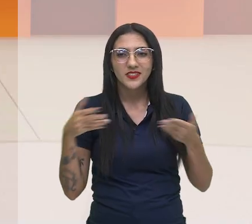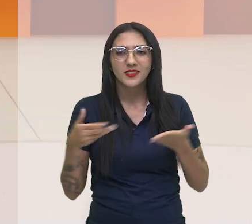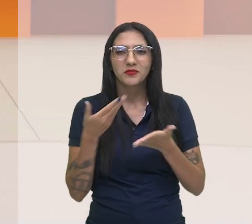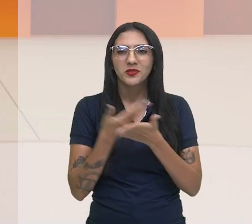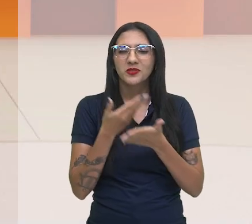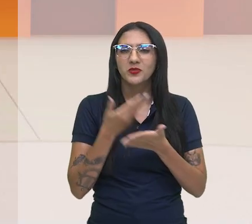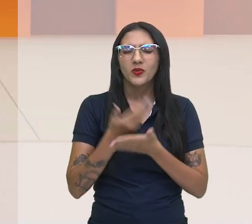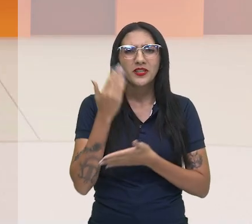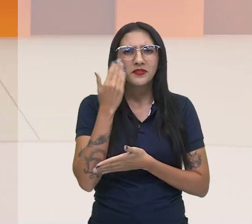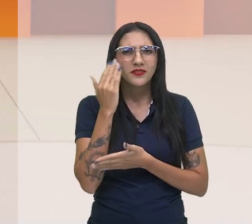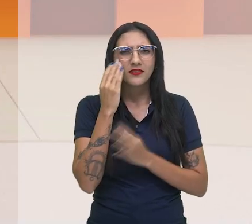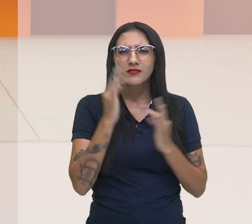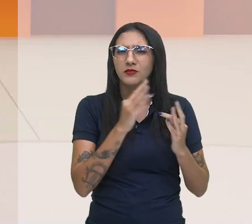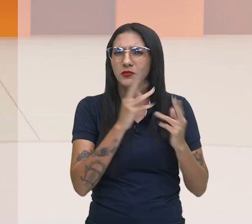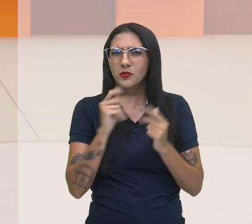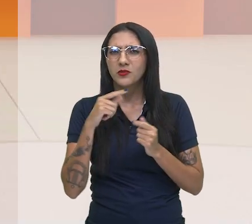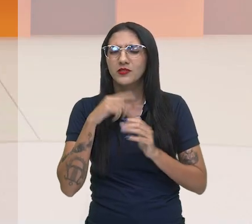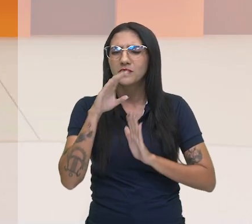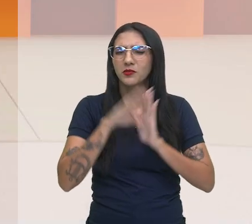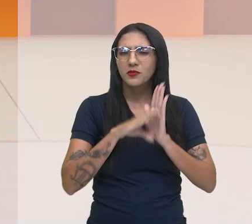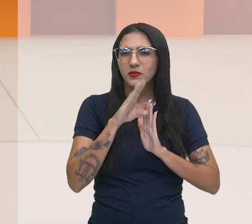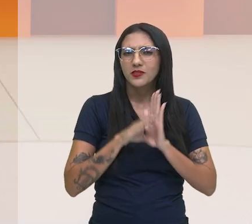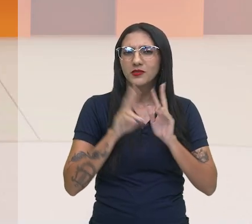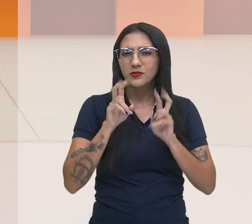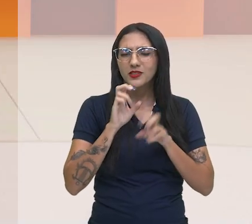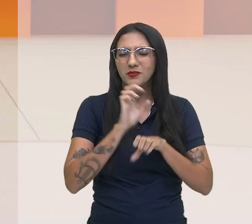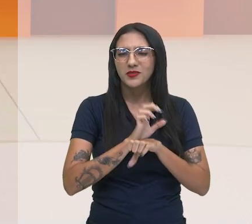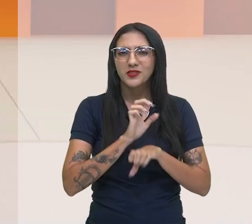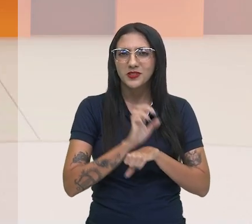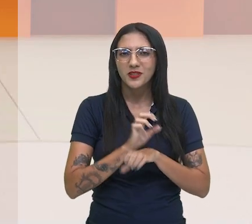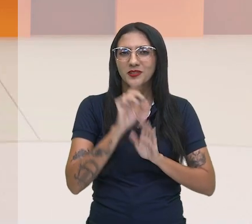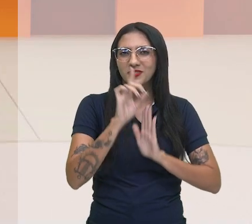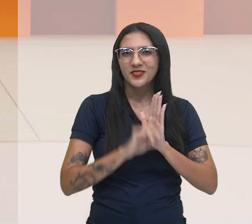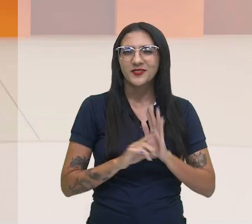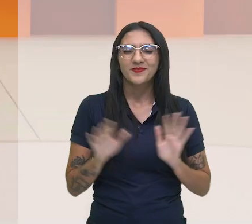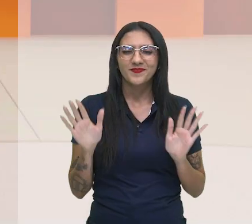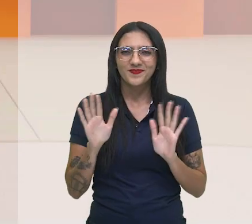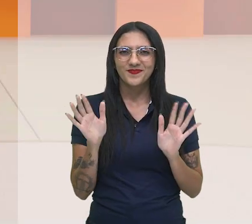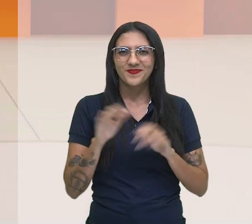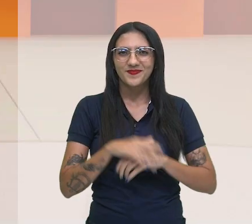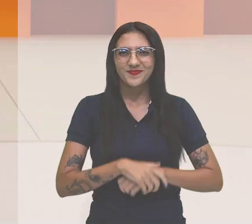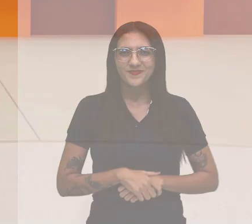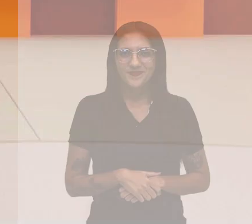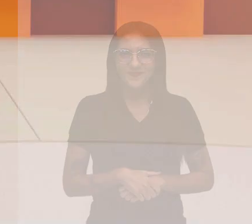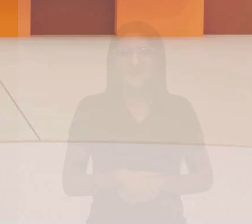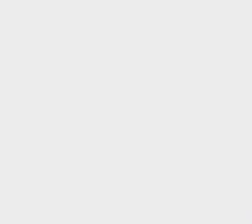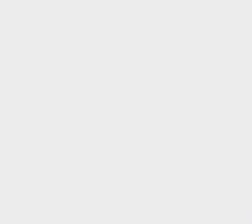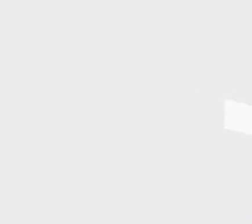entendendo o que é um Estado democrático de direito. Até a próxima, pessoal!